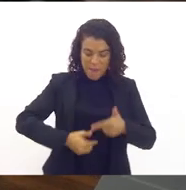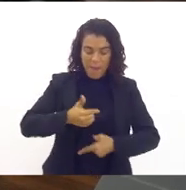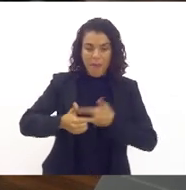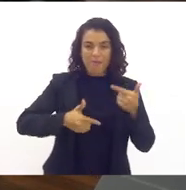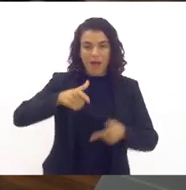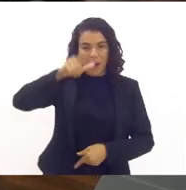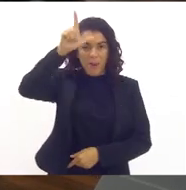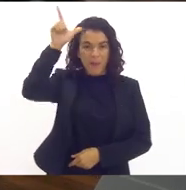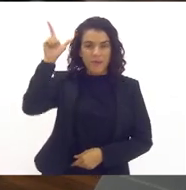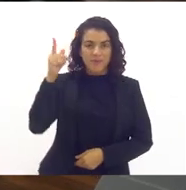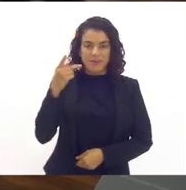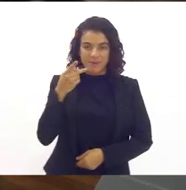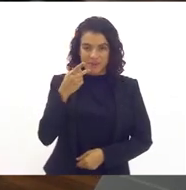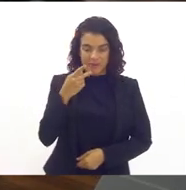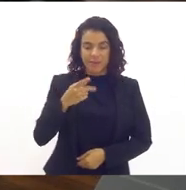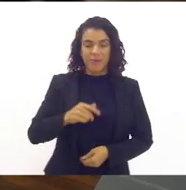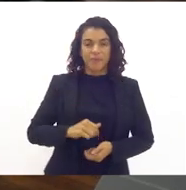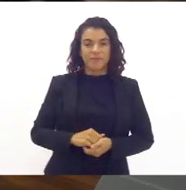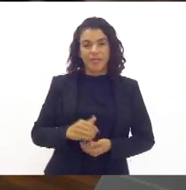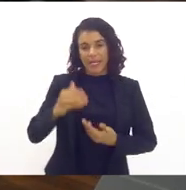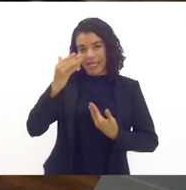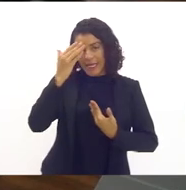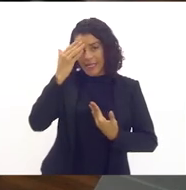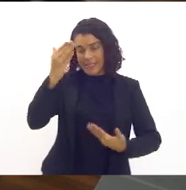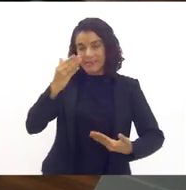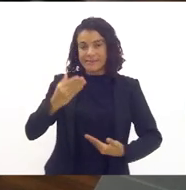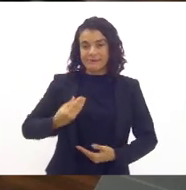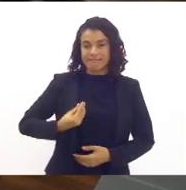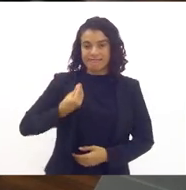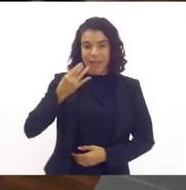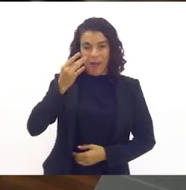Paulo. Agradecer aqui a presença